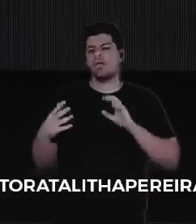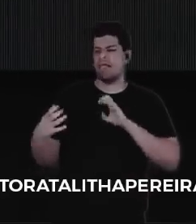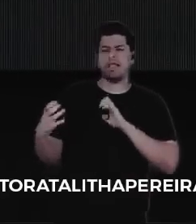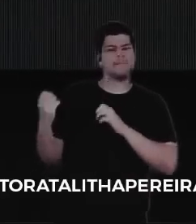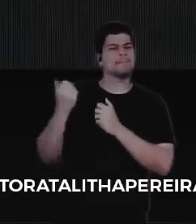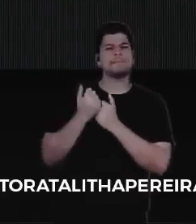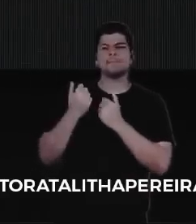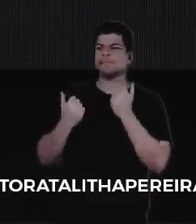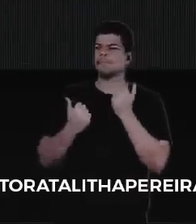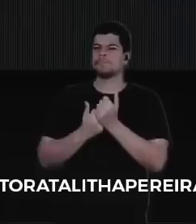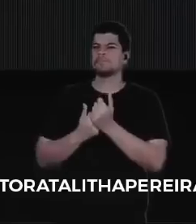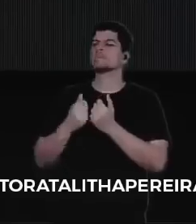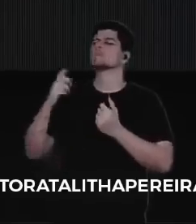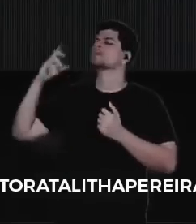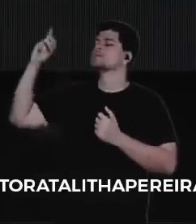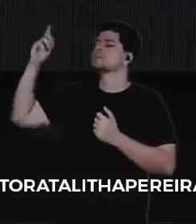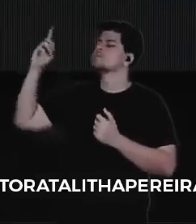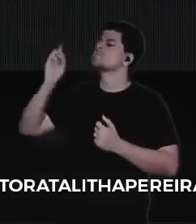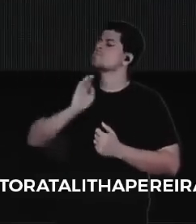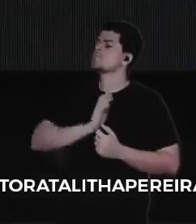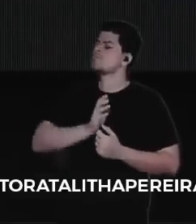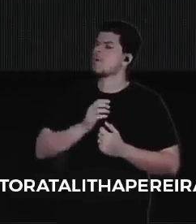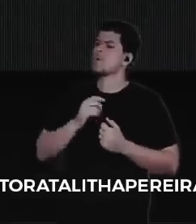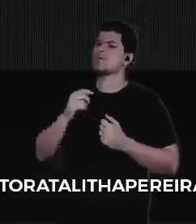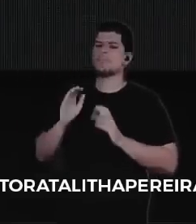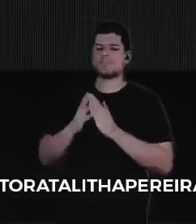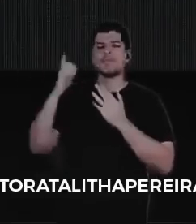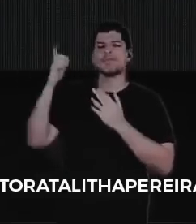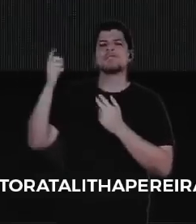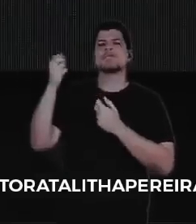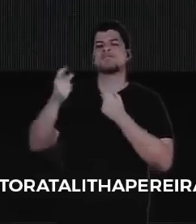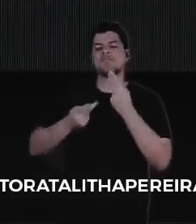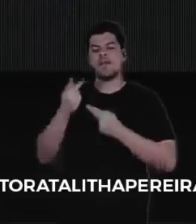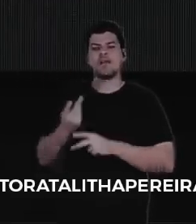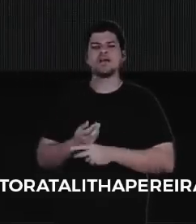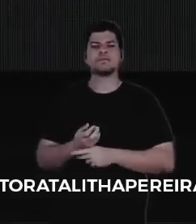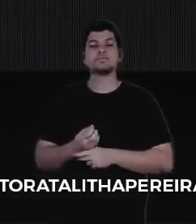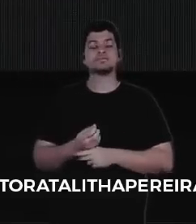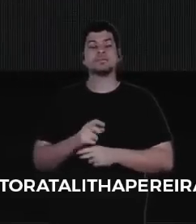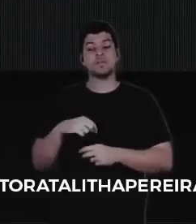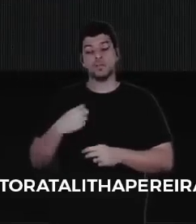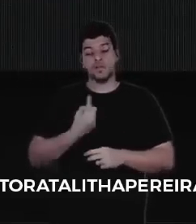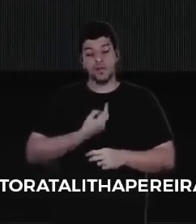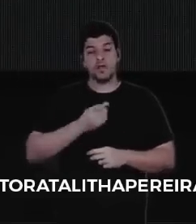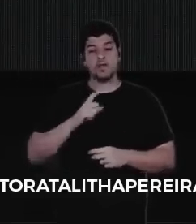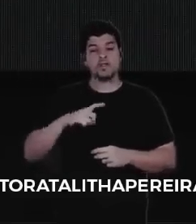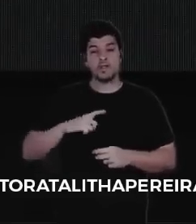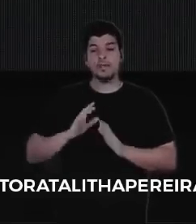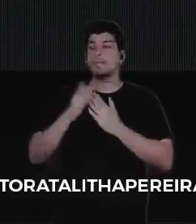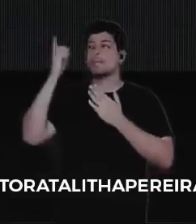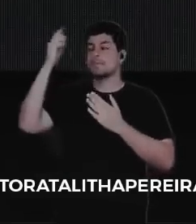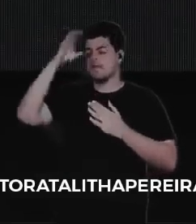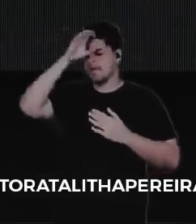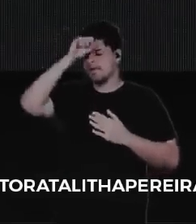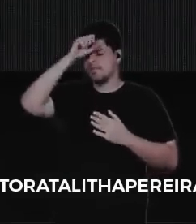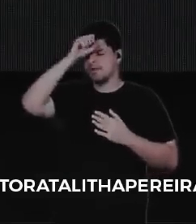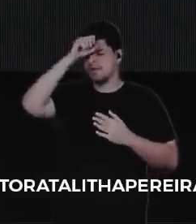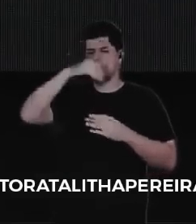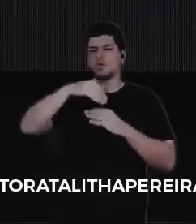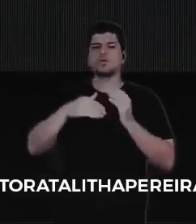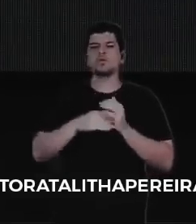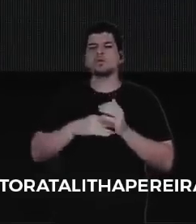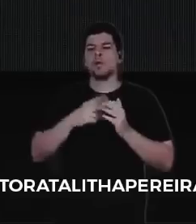pelas palavras de Deus. Porque quando a gente se enche das palavras de Deus, não existe espaço